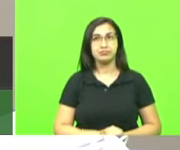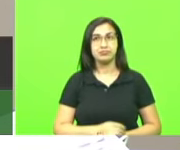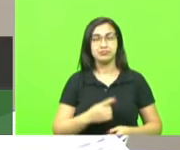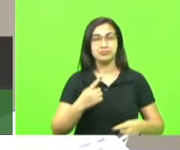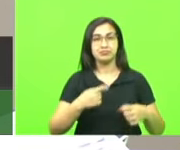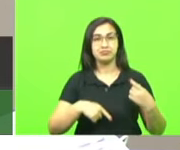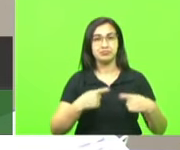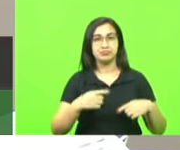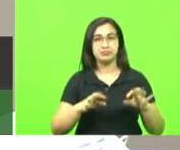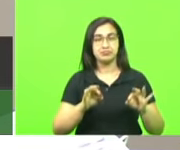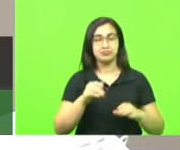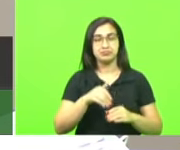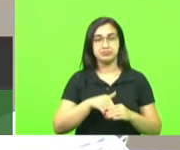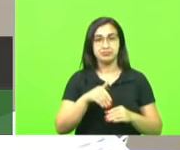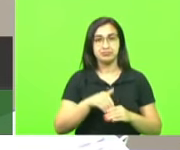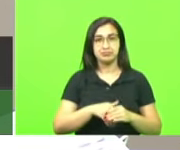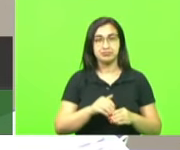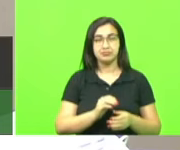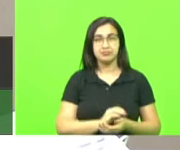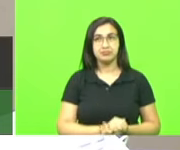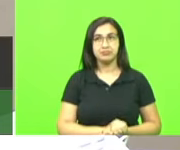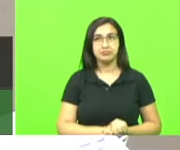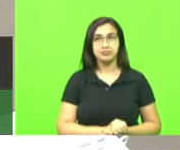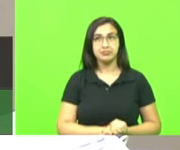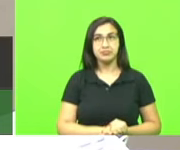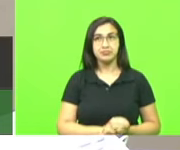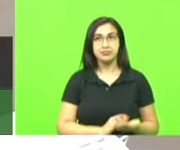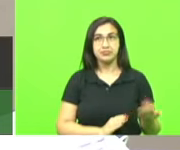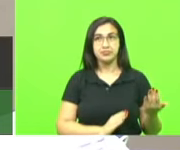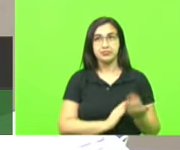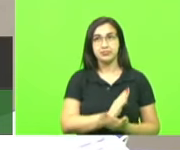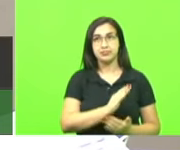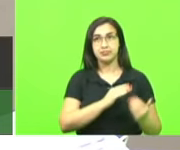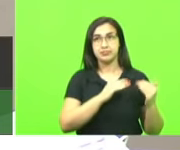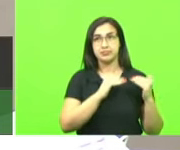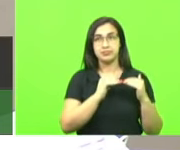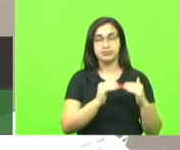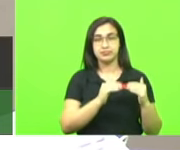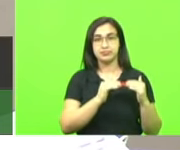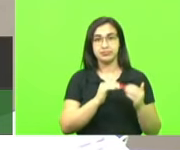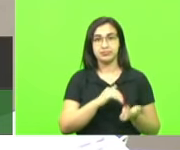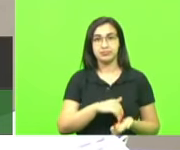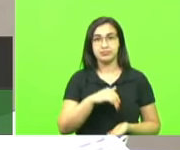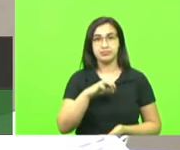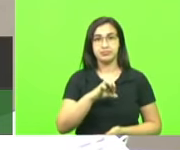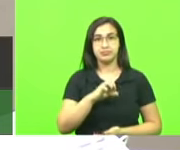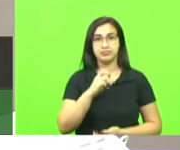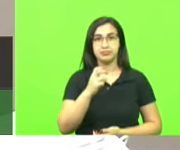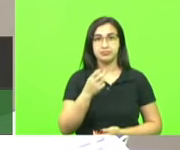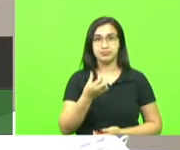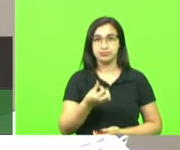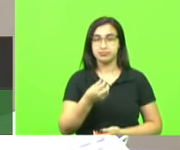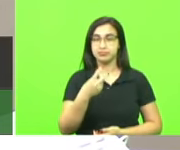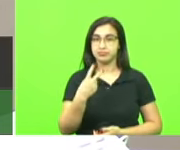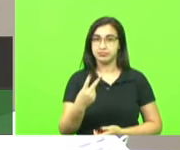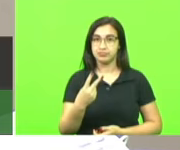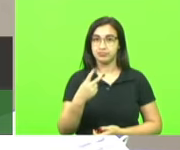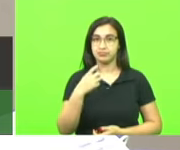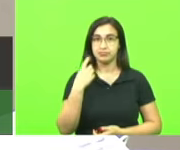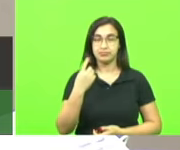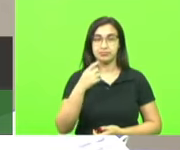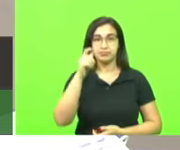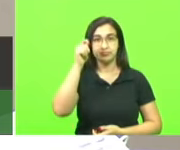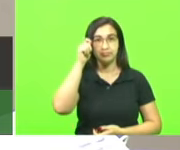queira discutir, em votação, deputados que aprovam permaneçam como se encontram. Aprovado por unanimidade. Moção 962, autor deputado